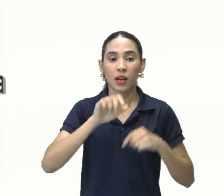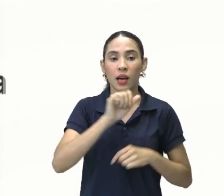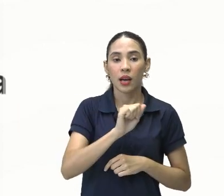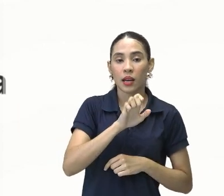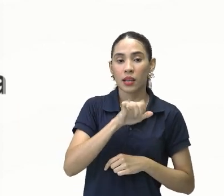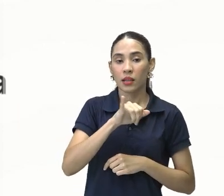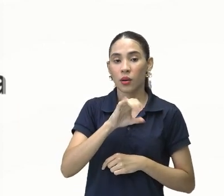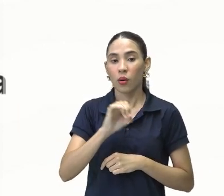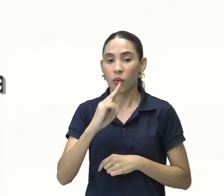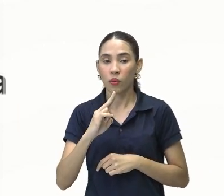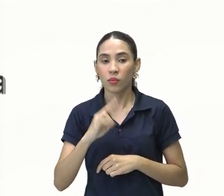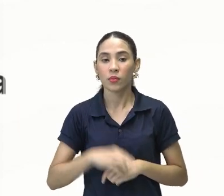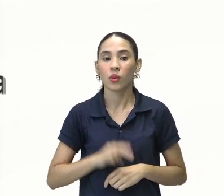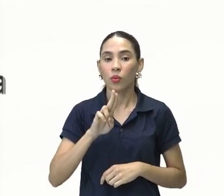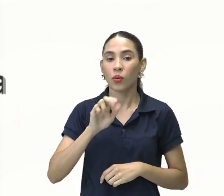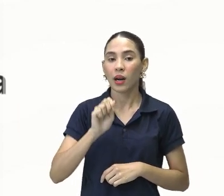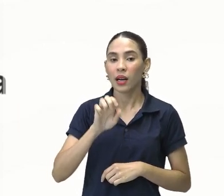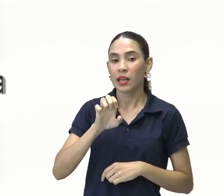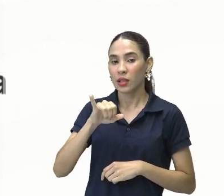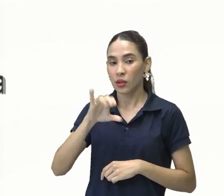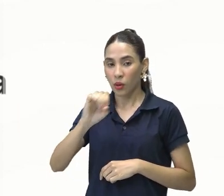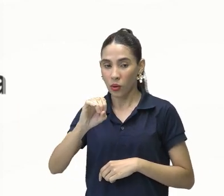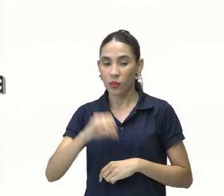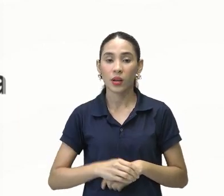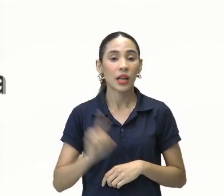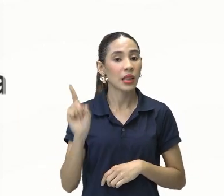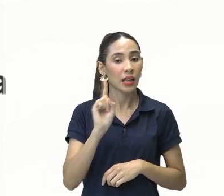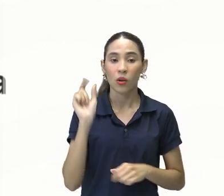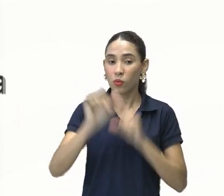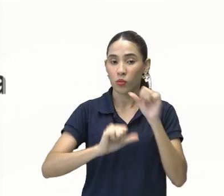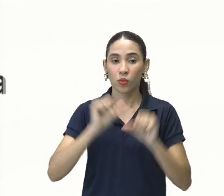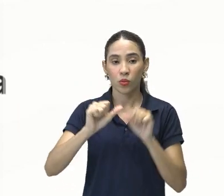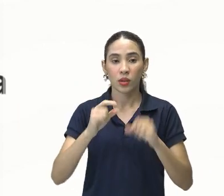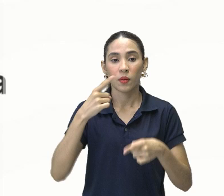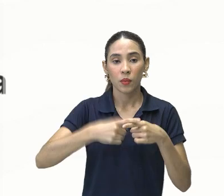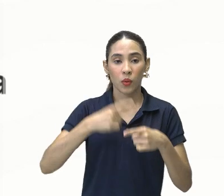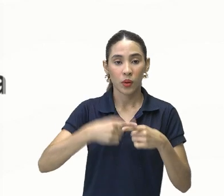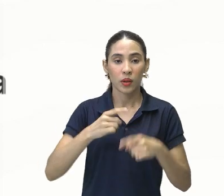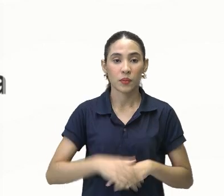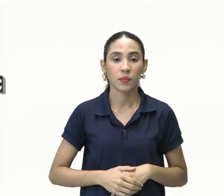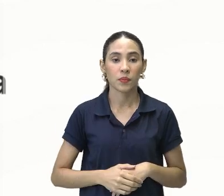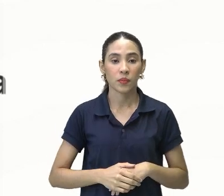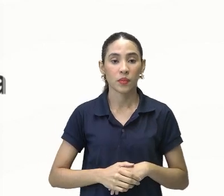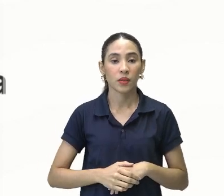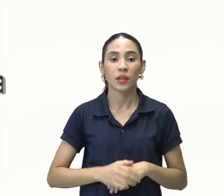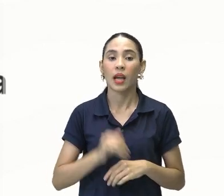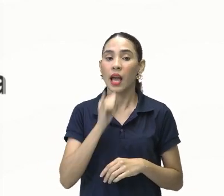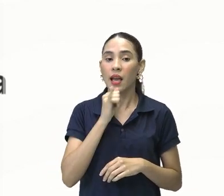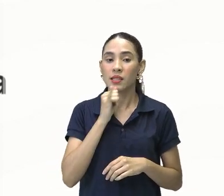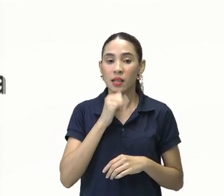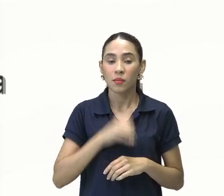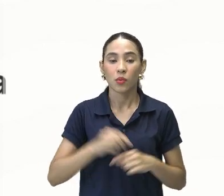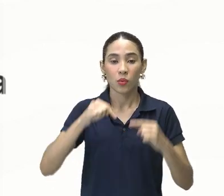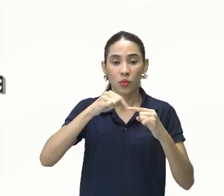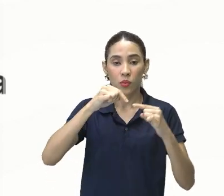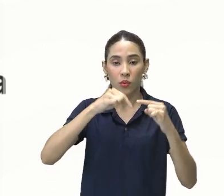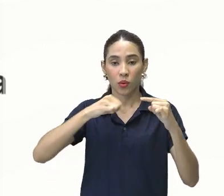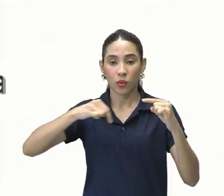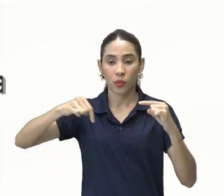U e o A, E, I, O, tá? Não alterou. Por quê? Porque elas em forma de